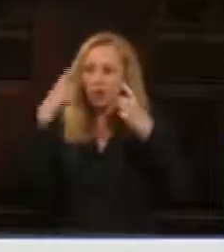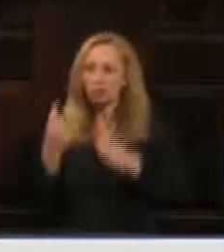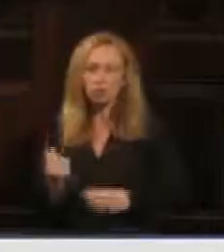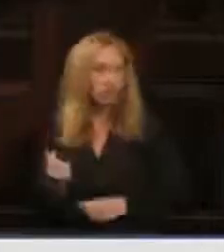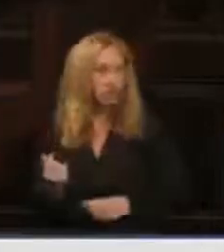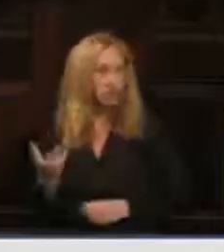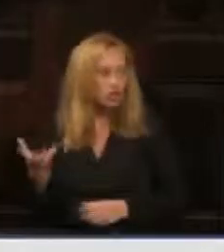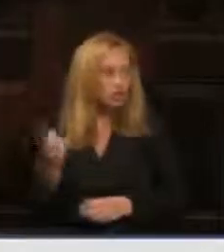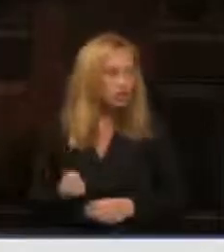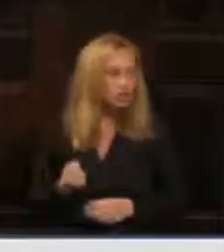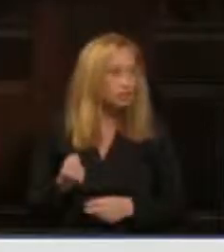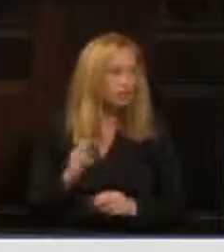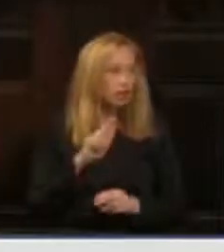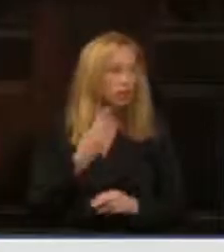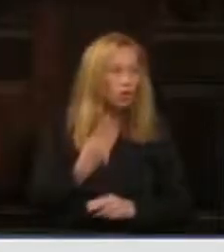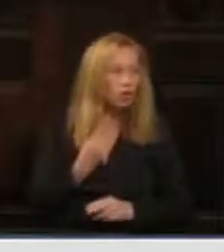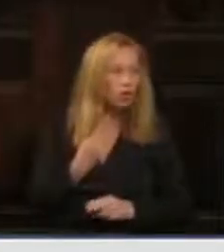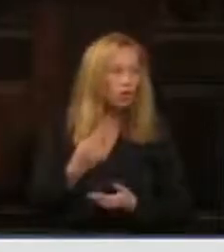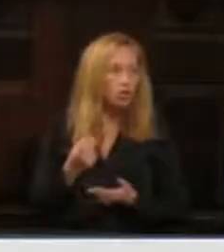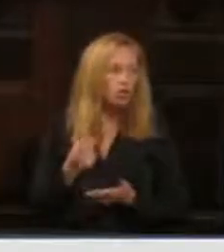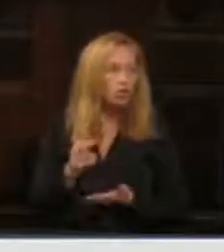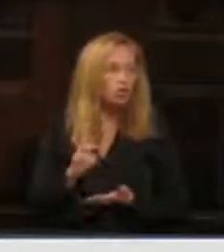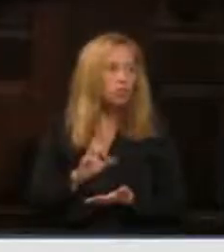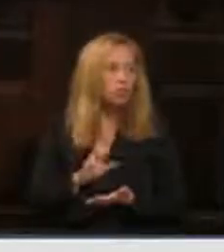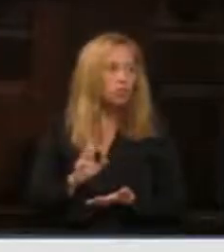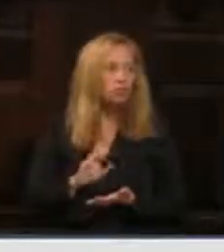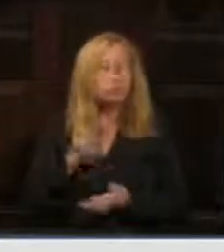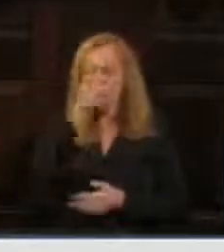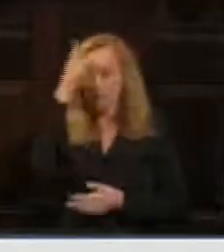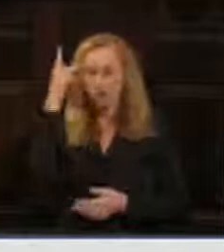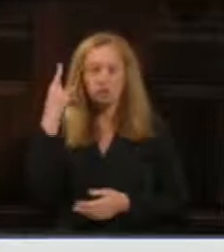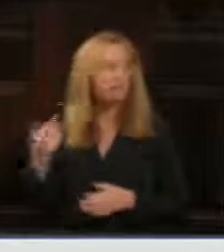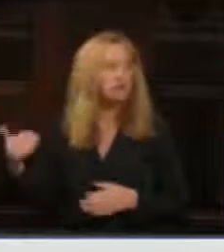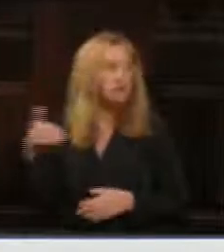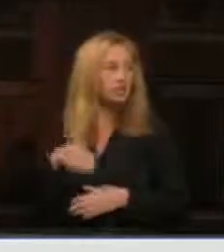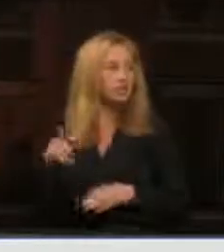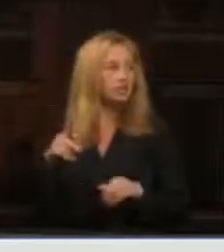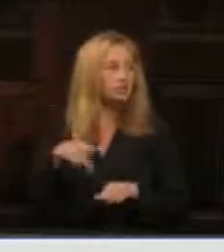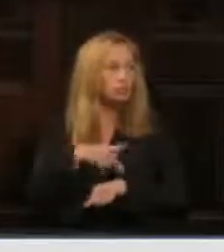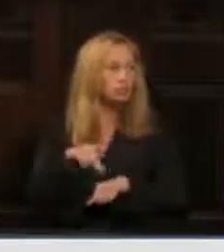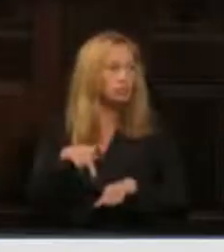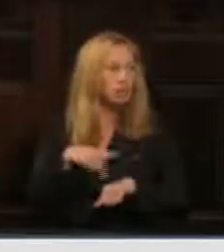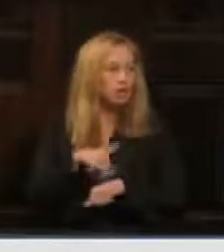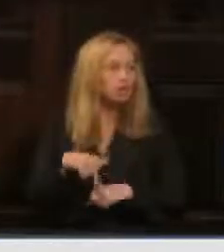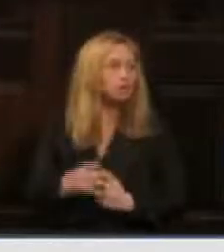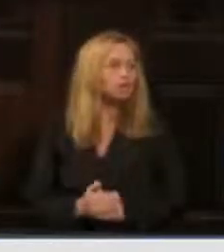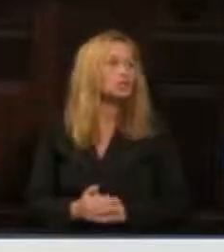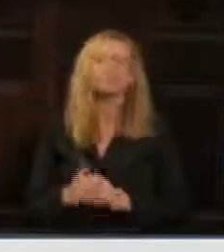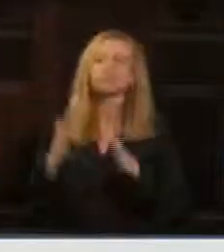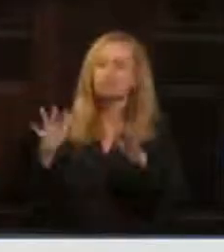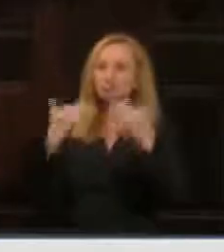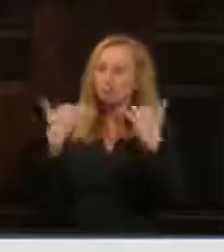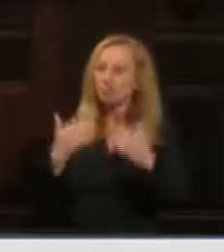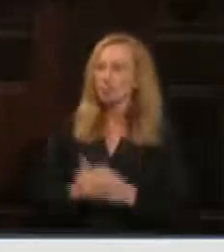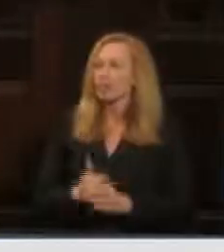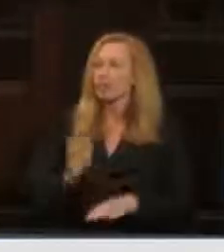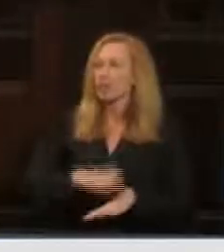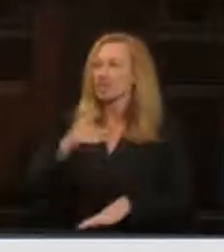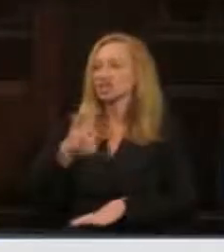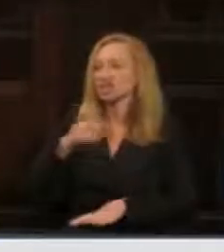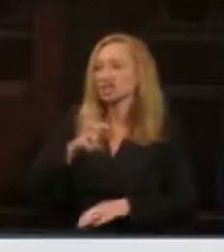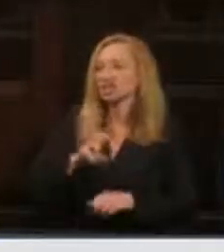ele está preocupado com o visto do turista. E o que chama a atenção é que durante mais de quase 15